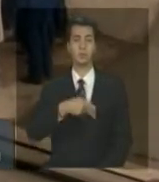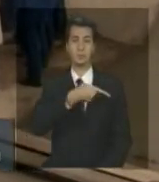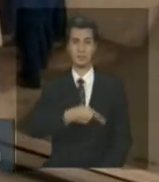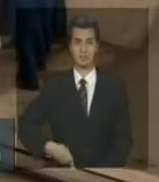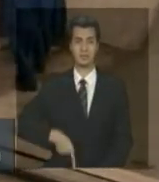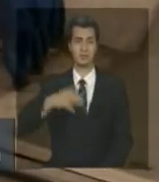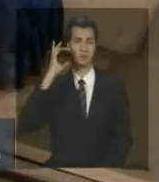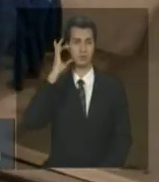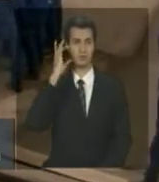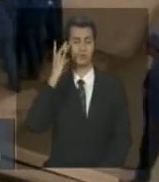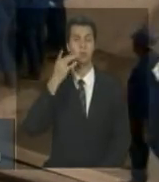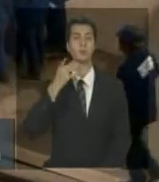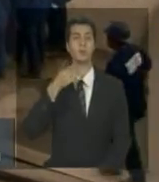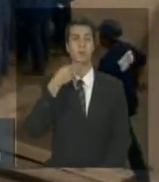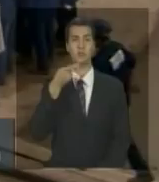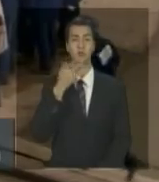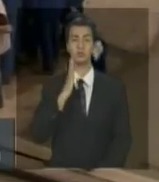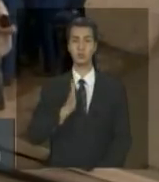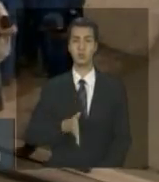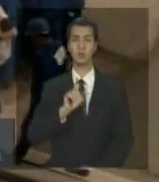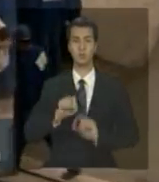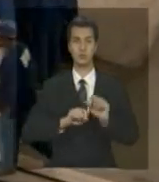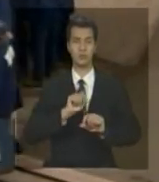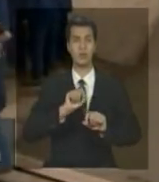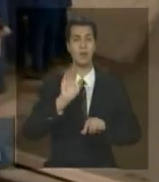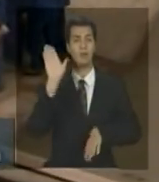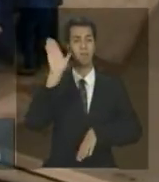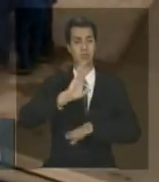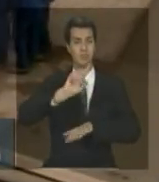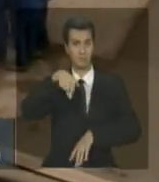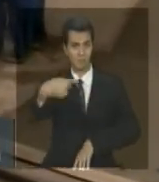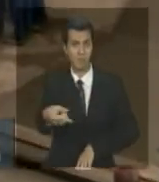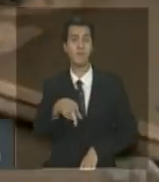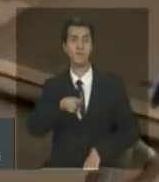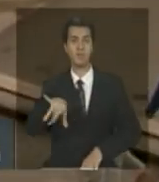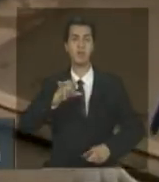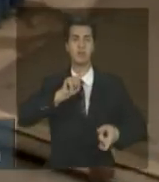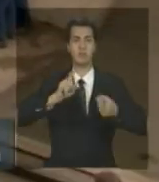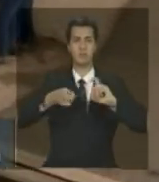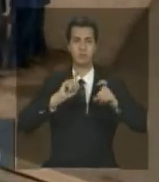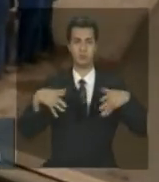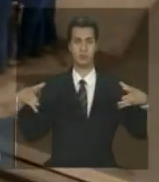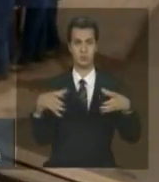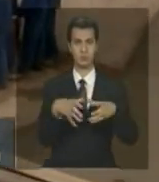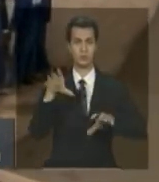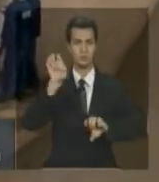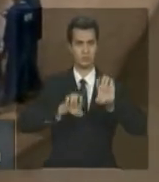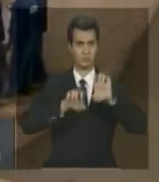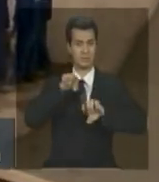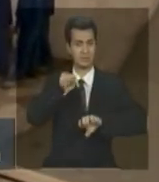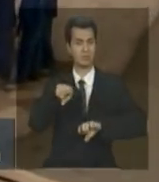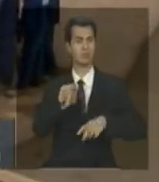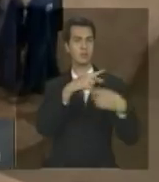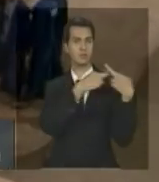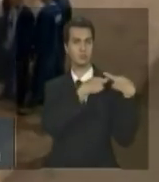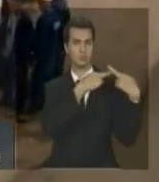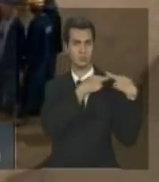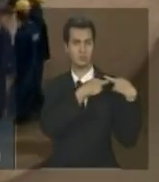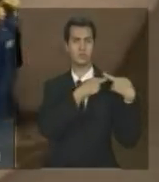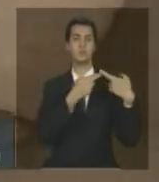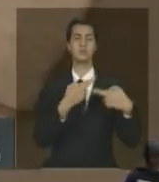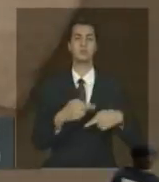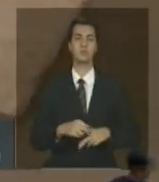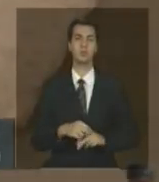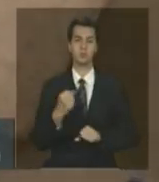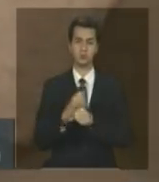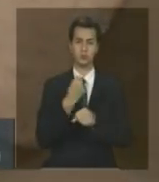Dilma, mais tarde ela vai se reunir com empresários ligados aos consórcios responsáveis pelas obras. Ela vai se reunir em